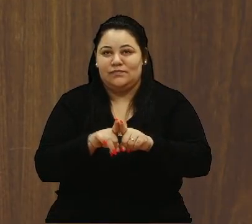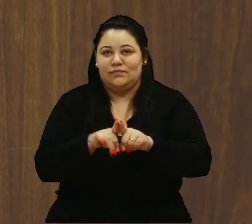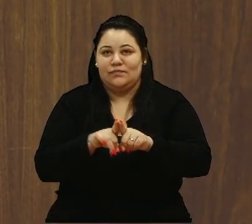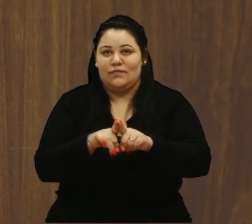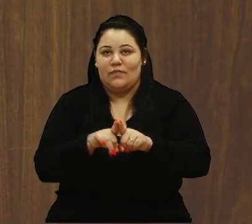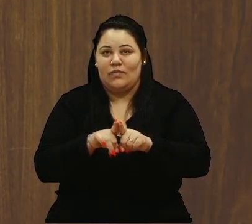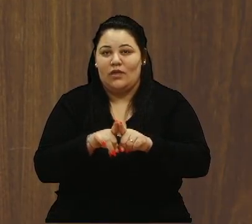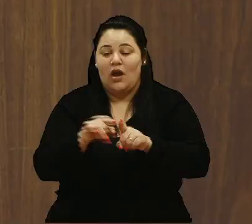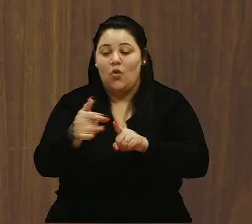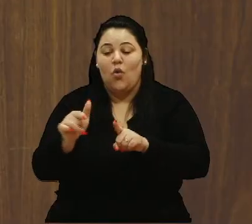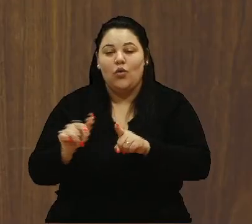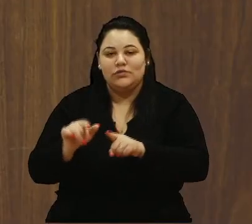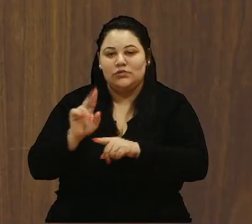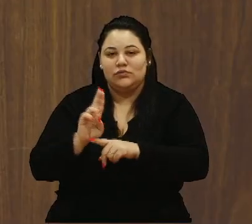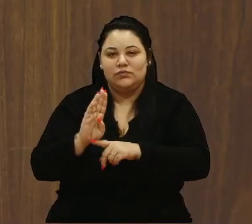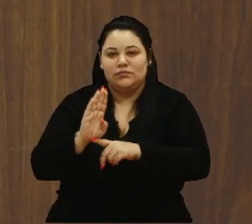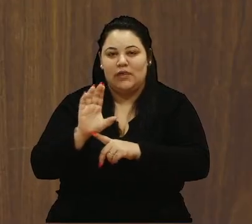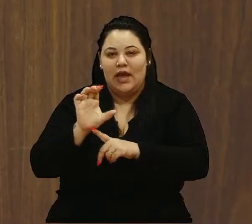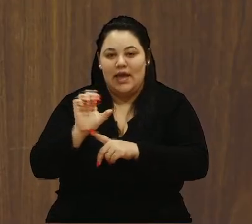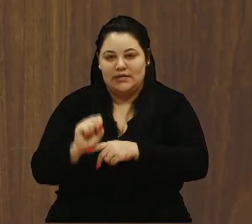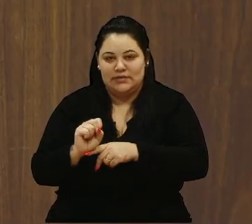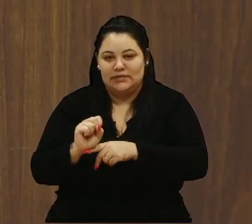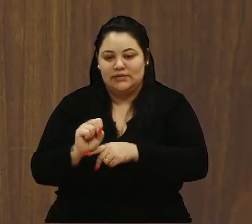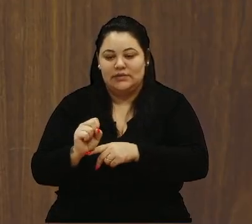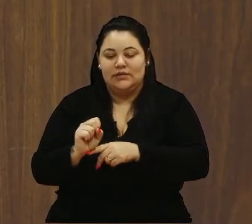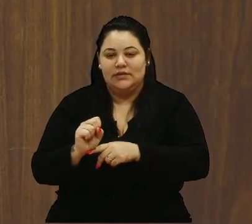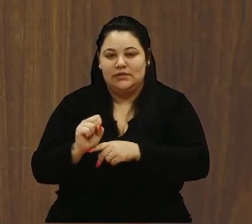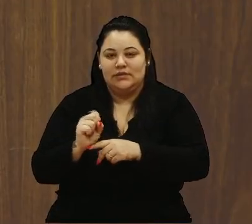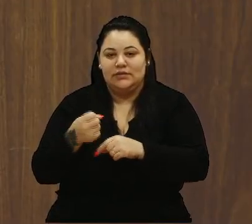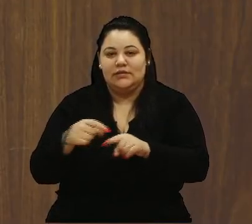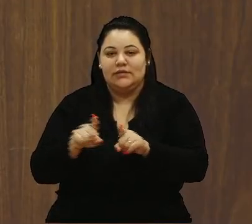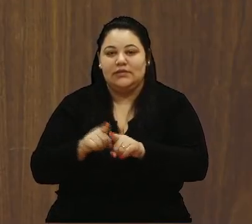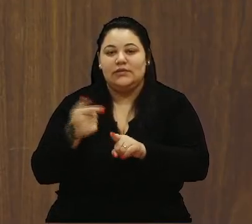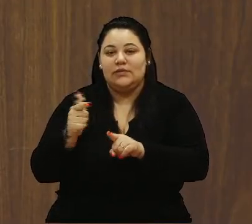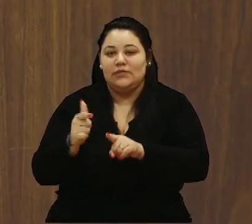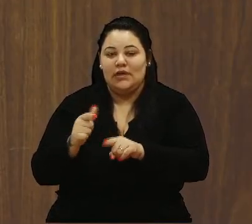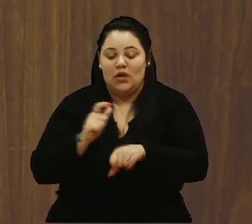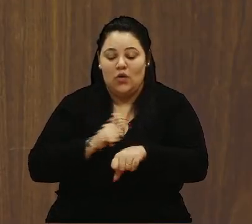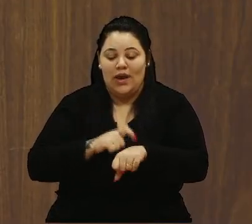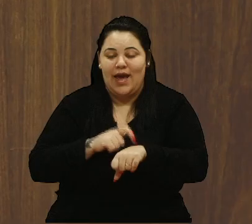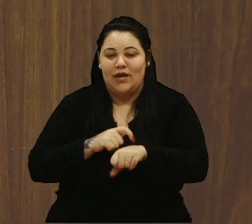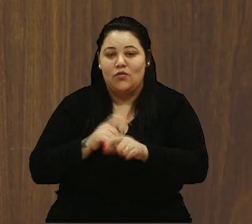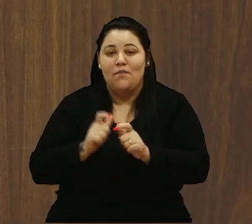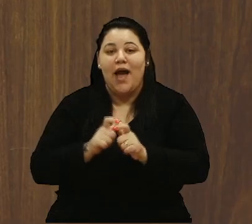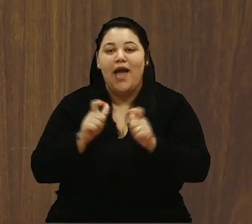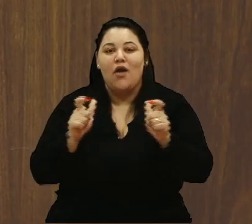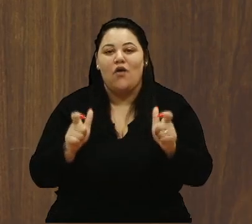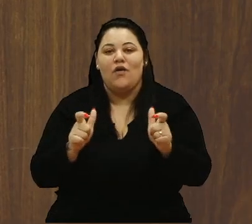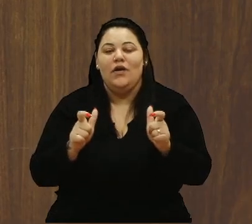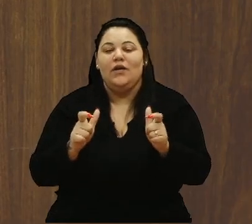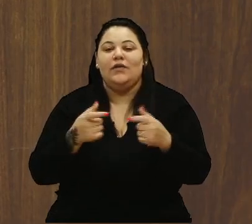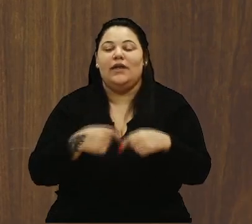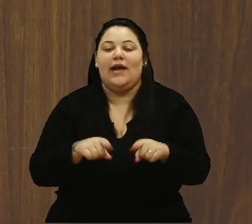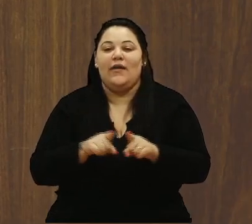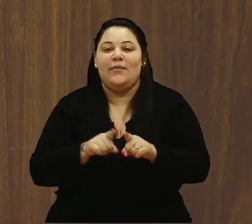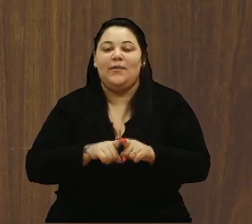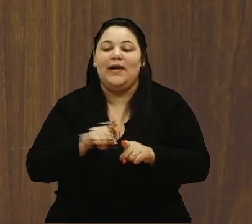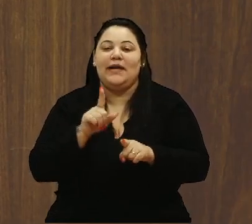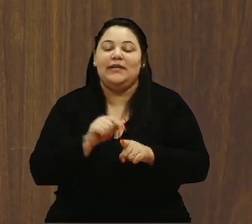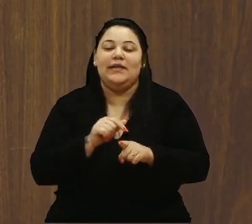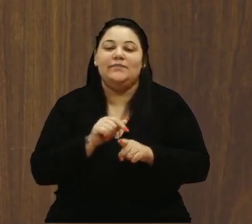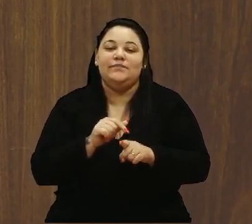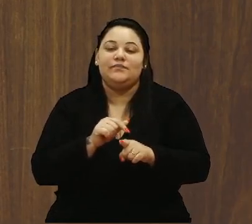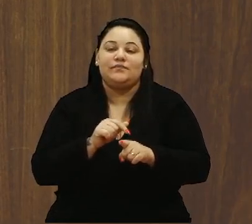as outras UBS que não têm horário estendido, também, se possível, fosse feito alguns momentos a mais, a